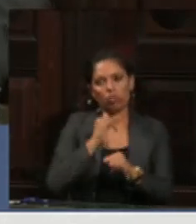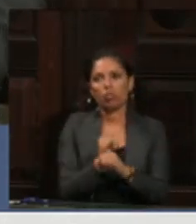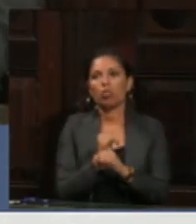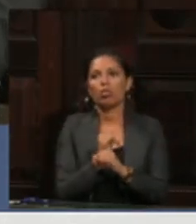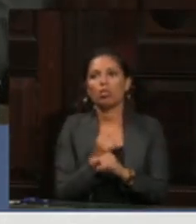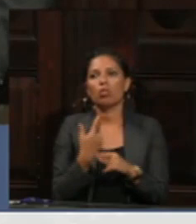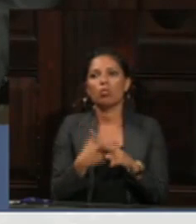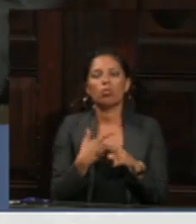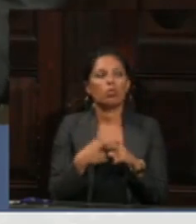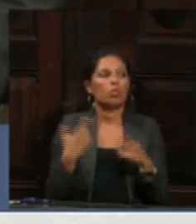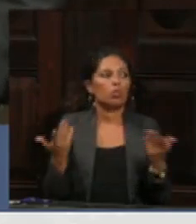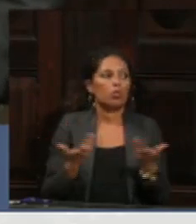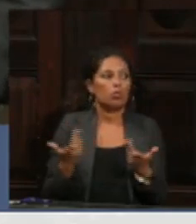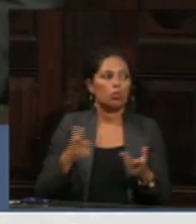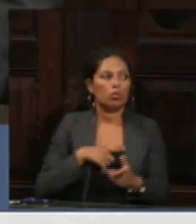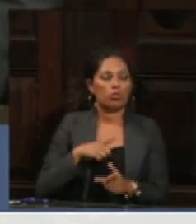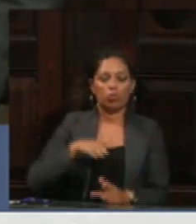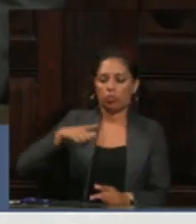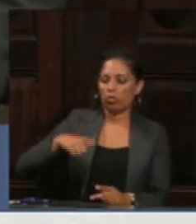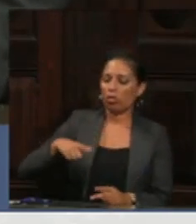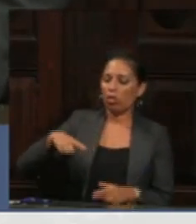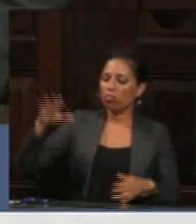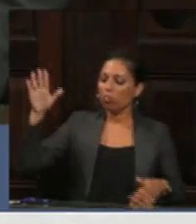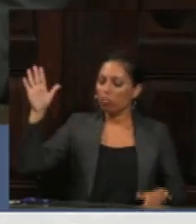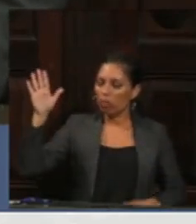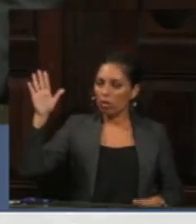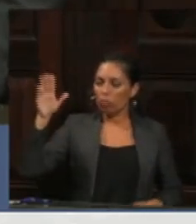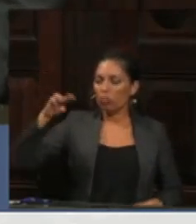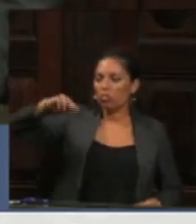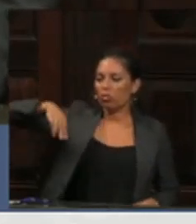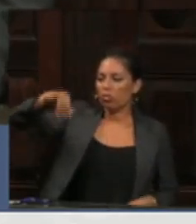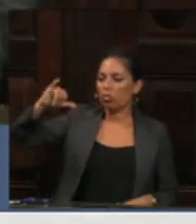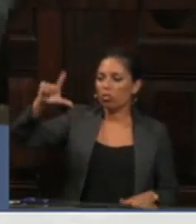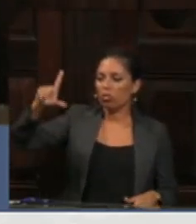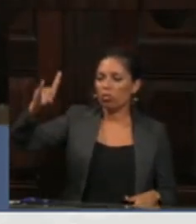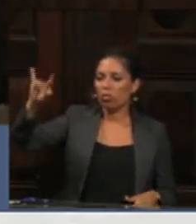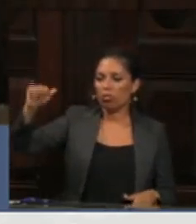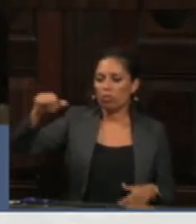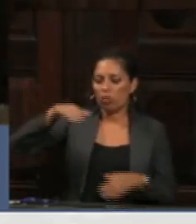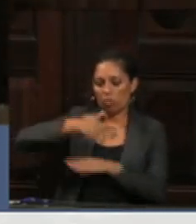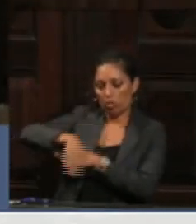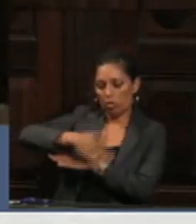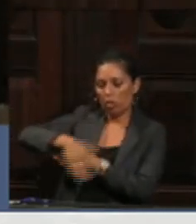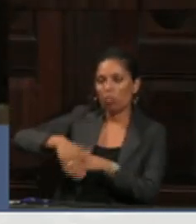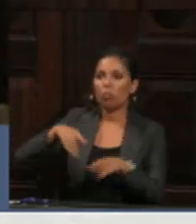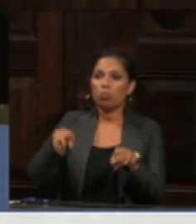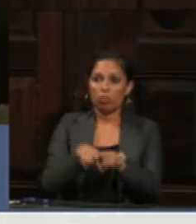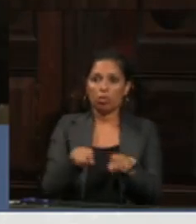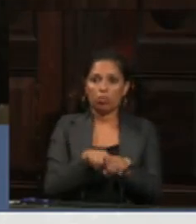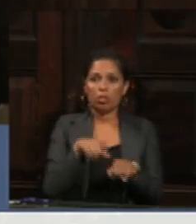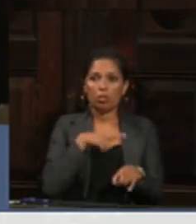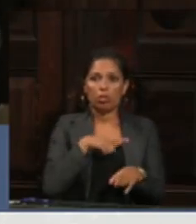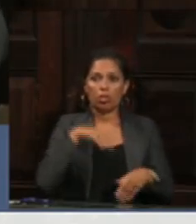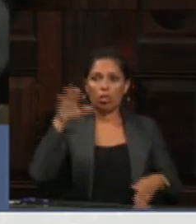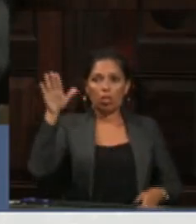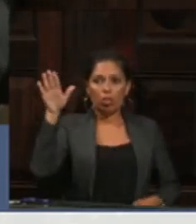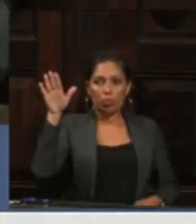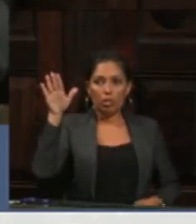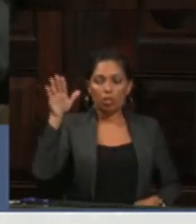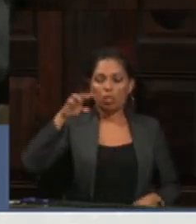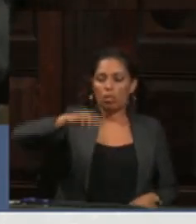porque hoje tem a milícia da rua que tem que ser combatida e tem a milícia digital.